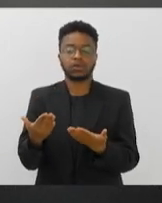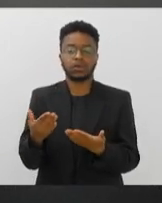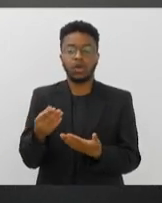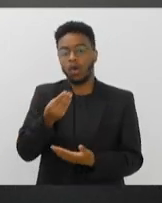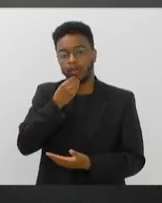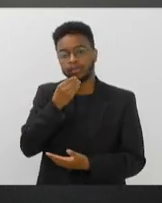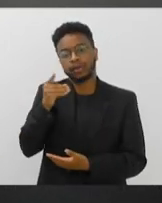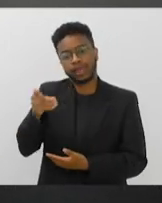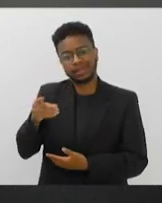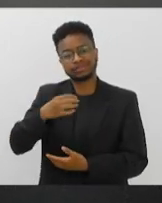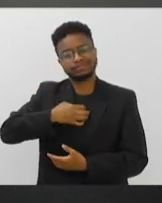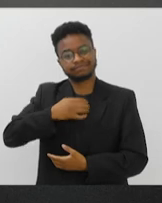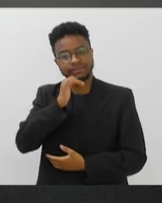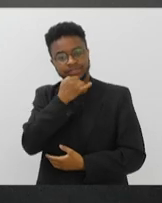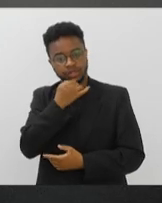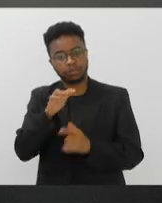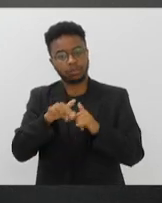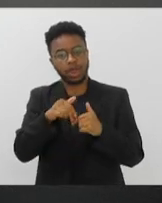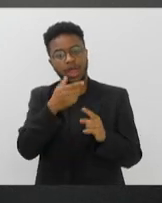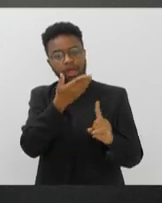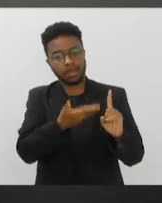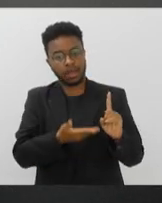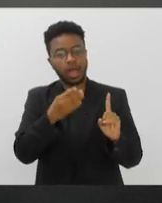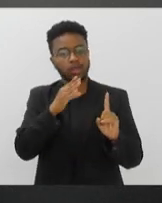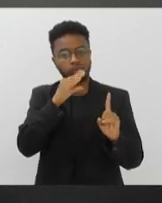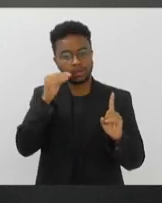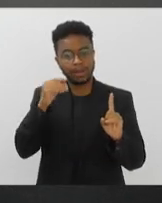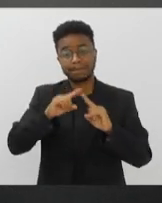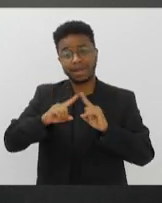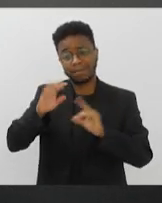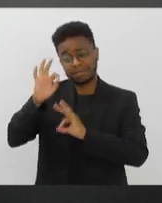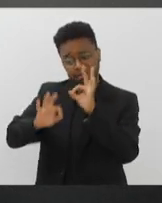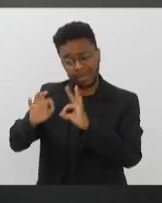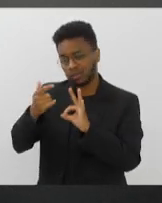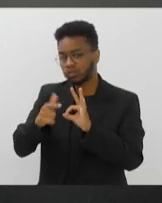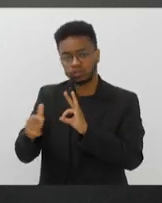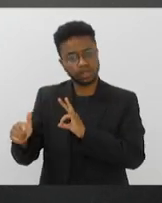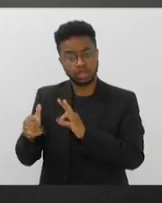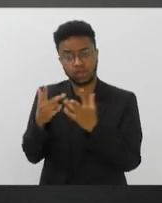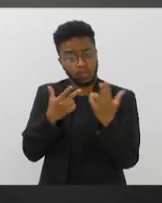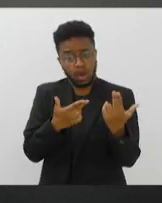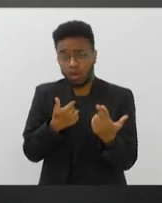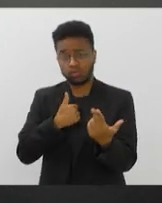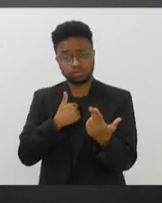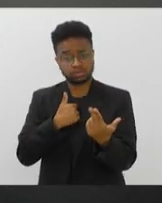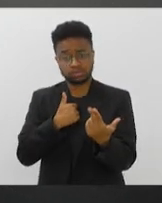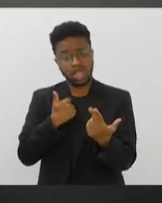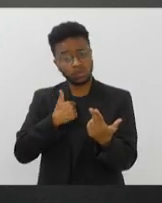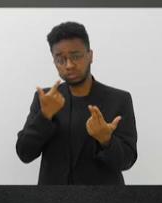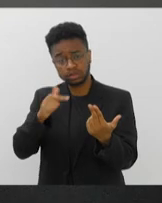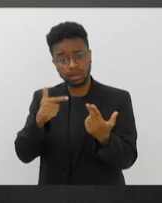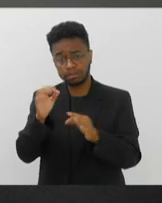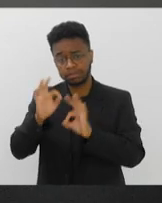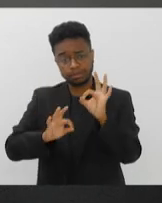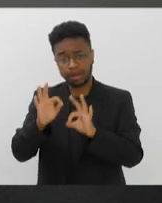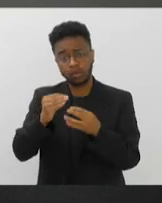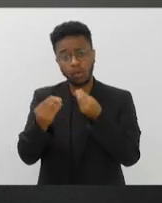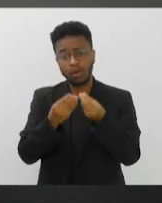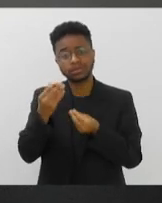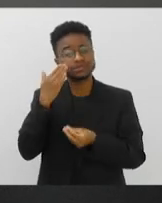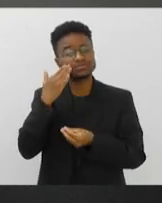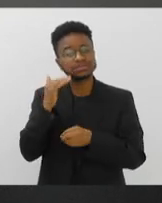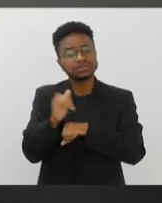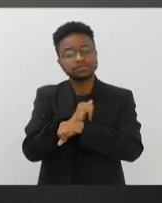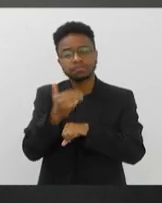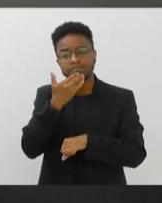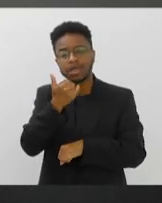condoído com a situação do Adolescente ele não tem o preparo como eu não tenho se fosse comigo eu não tenho preparo para saber a melhor forma de